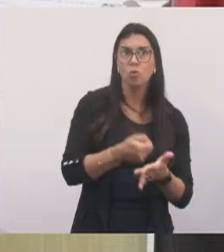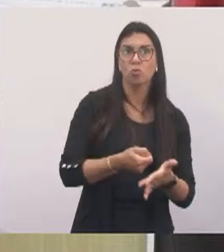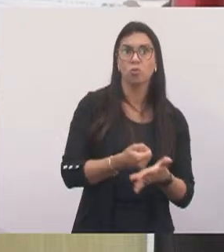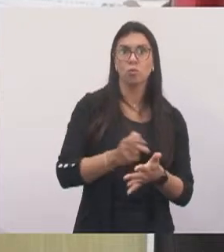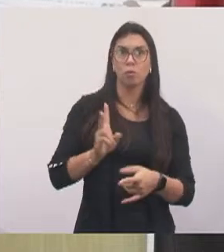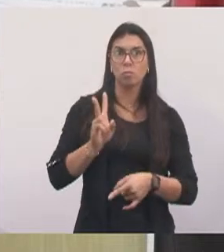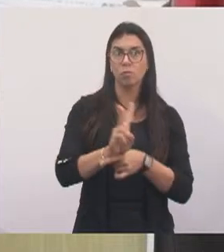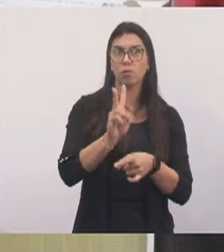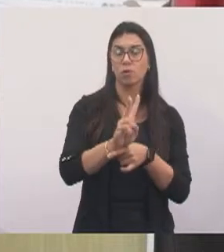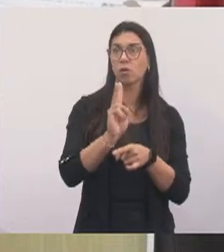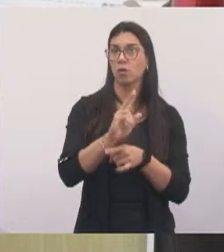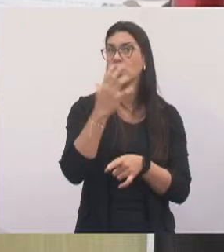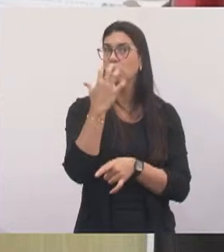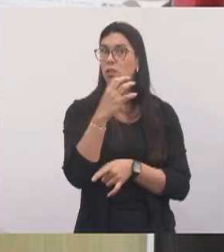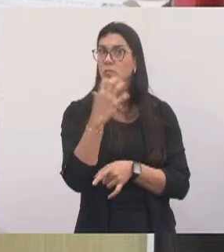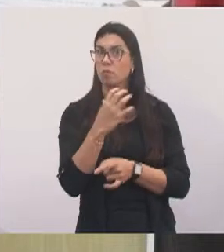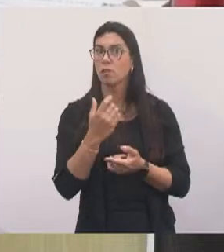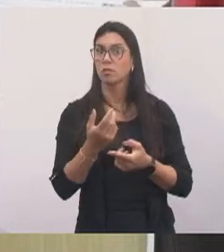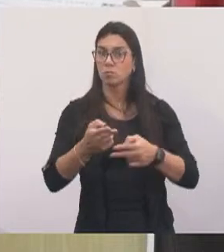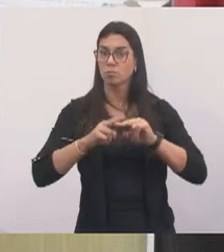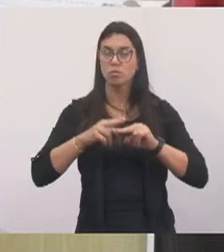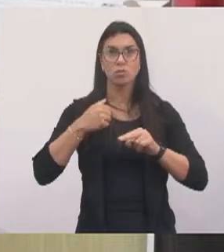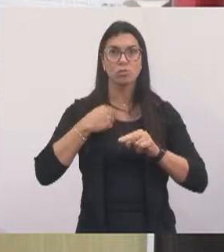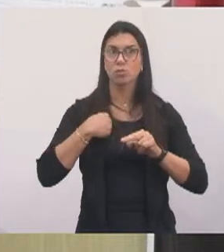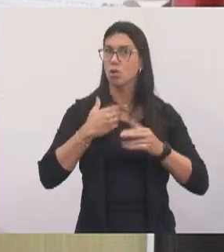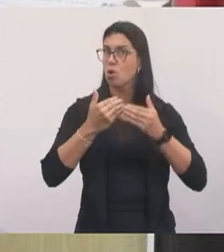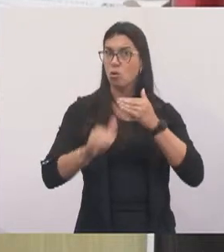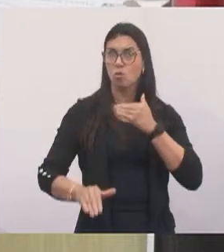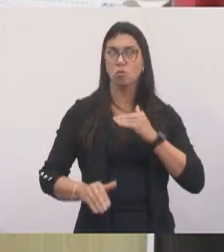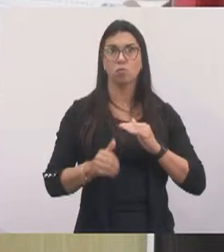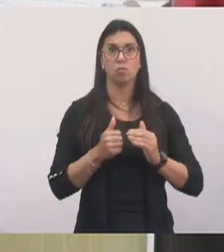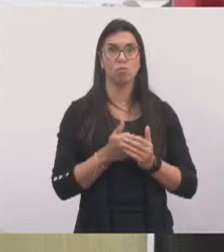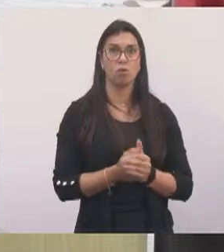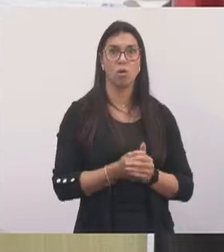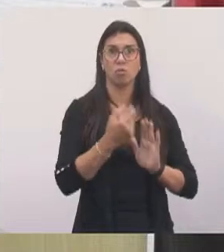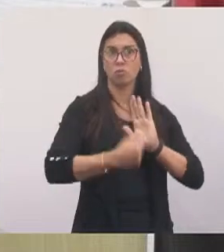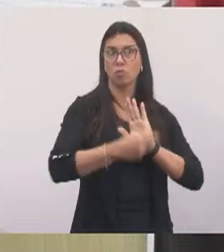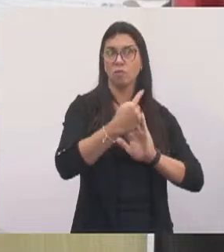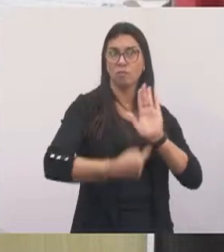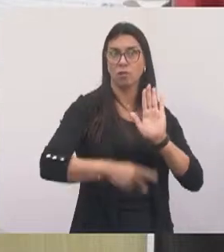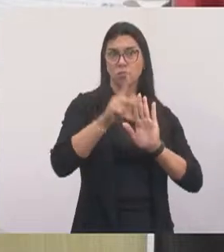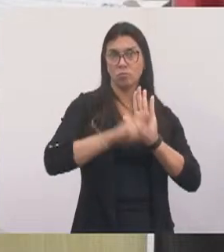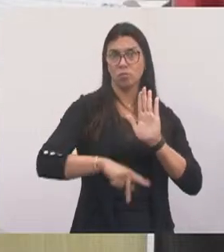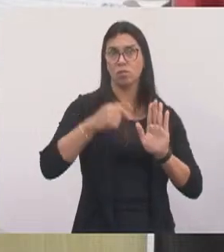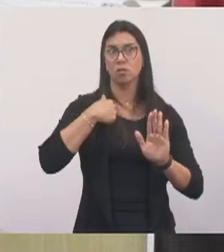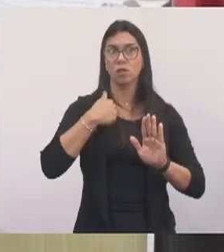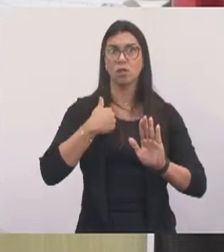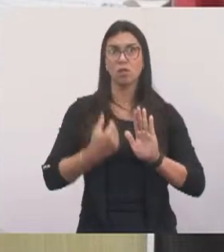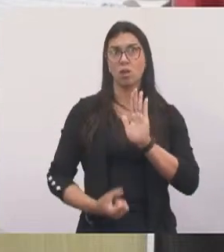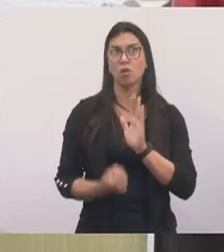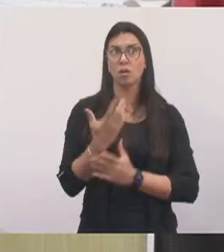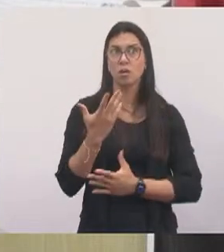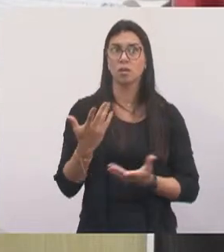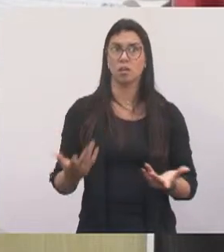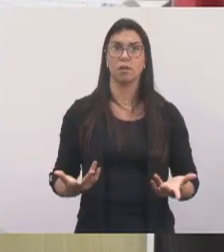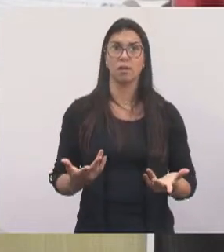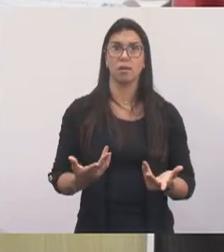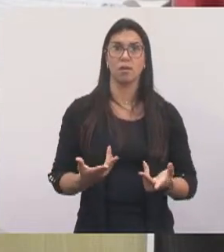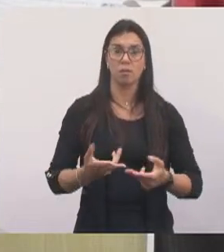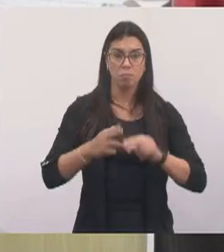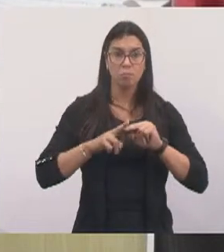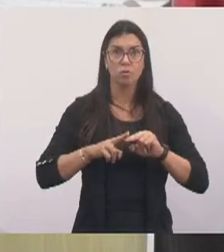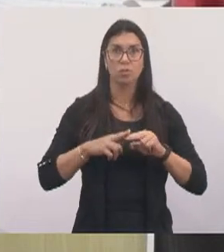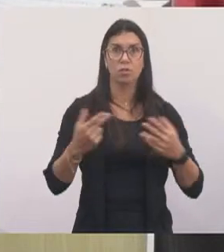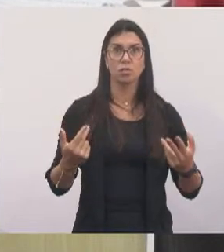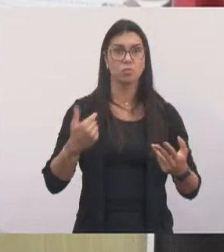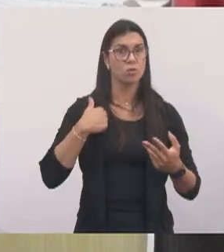entendeu? Entender esse veto, porque não tem cabimento. Todos os municípios lutam por castração e vacinação e estão tirando essa responsabilidade